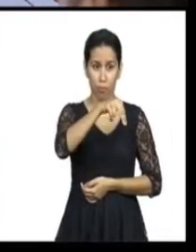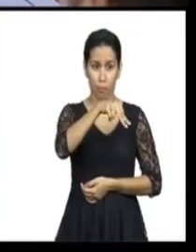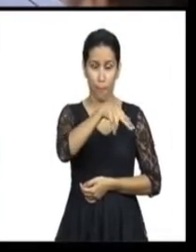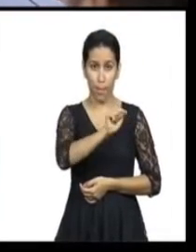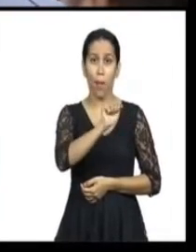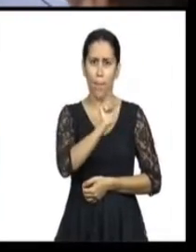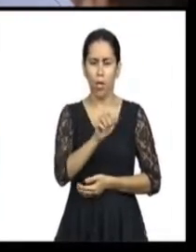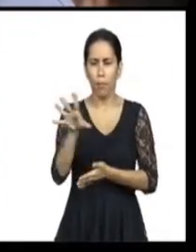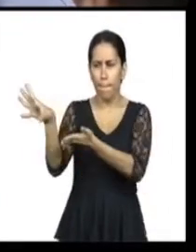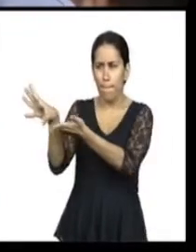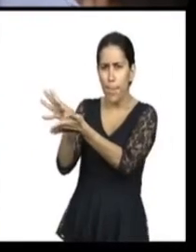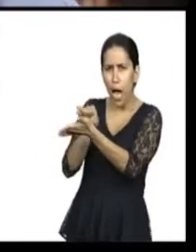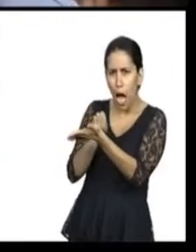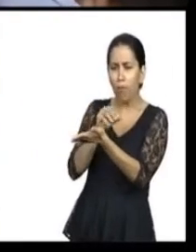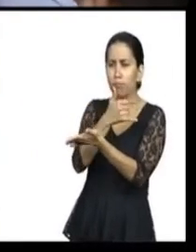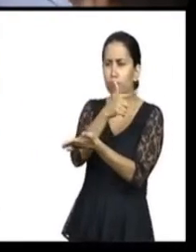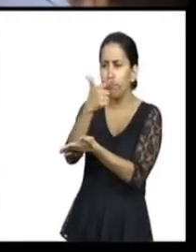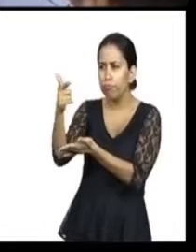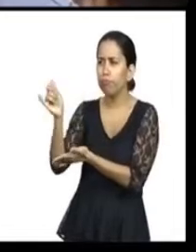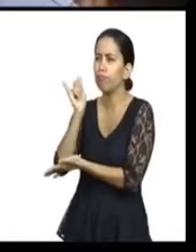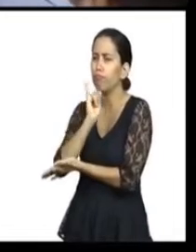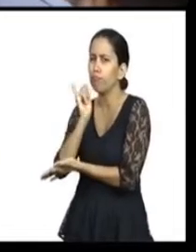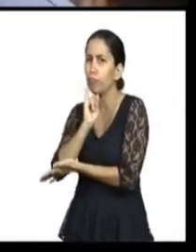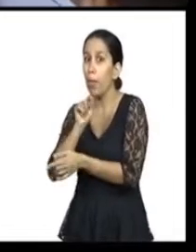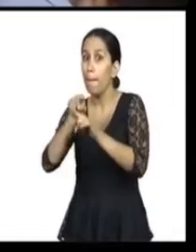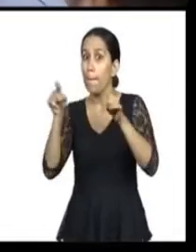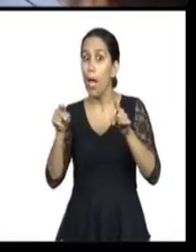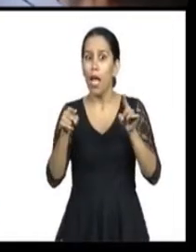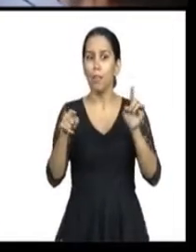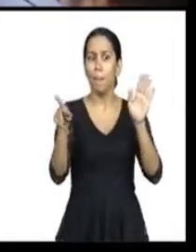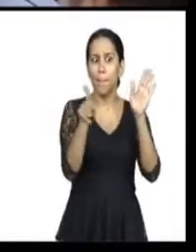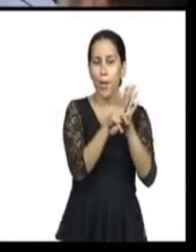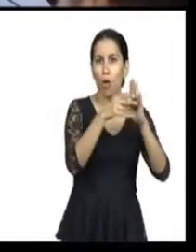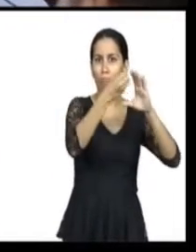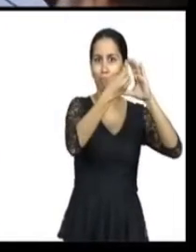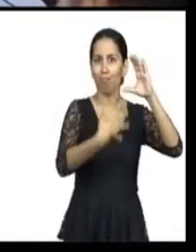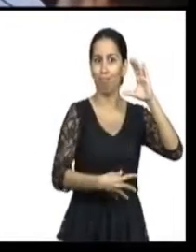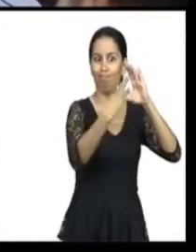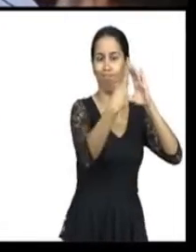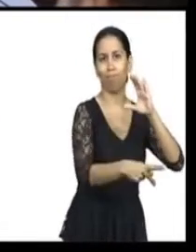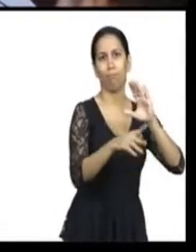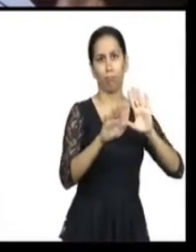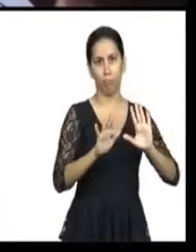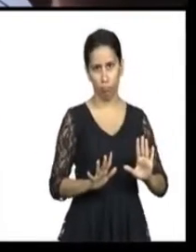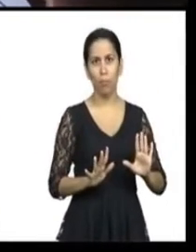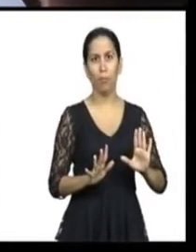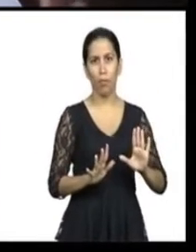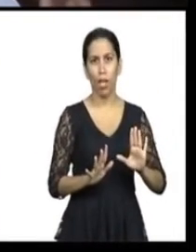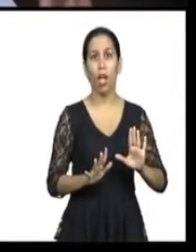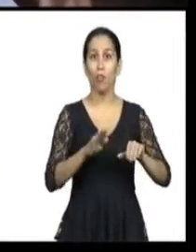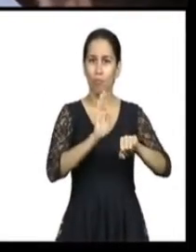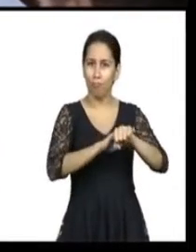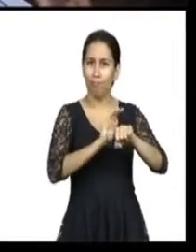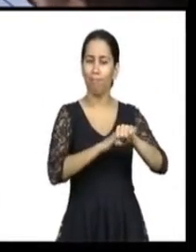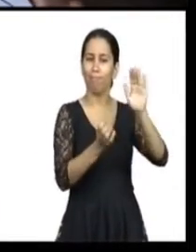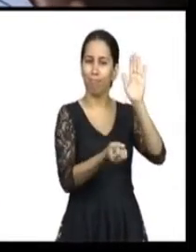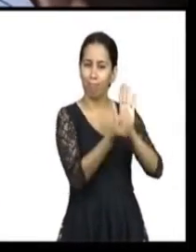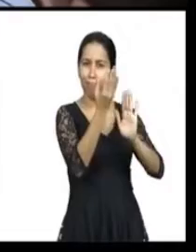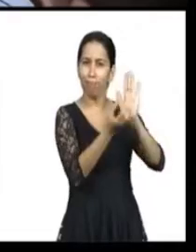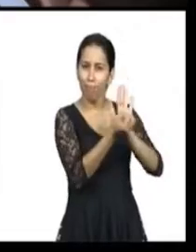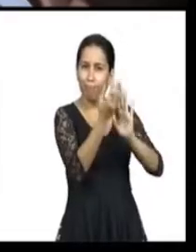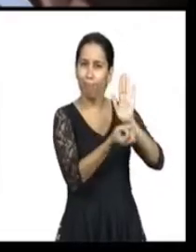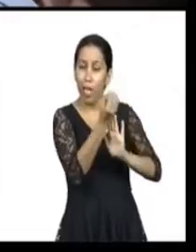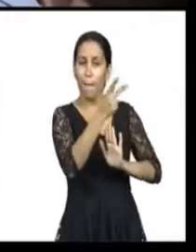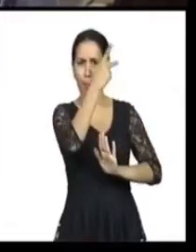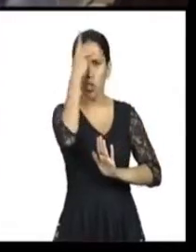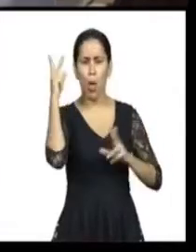como referência, mas o seu procedimento tem que ser próprio, de acordo com as suas características. Na elaboração, os motoristas e os operadores